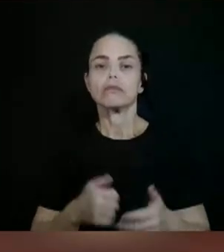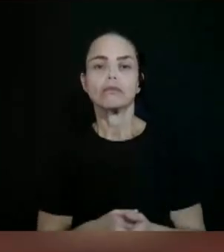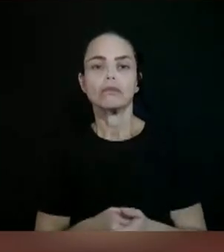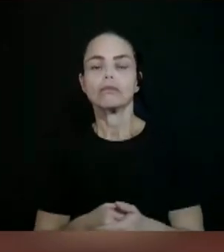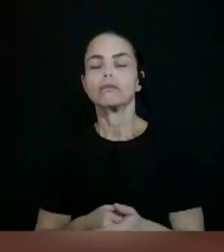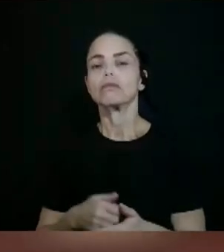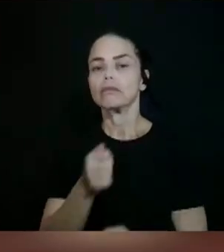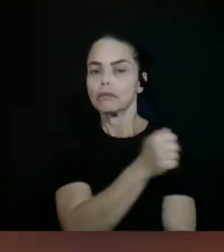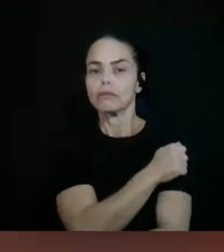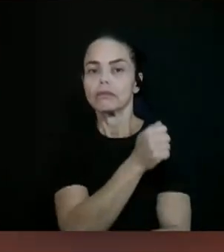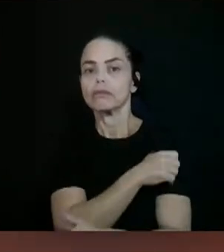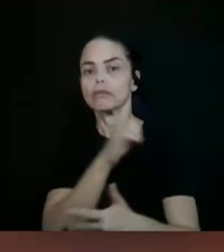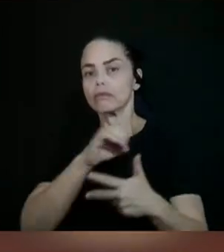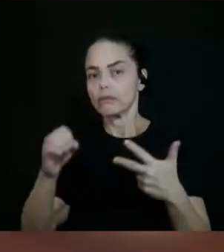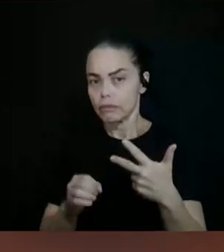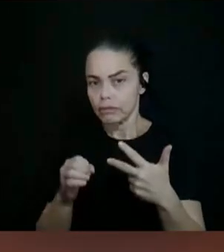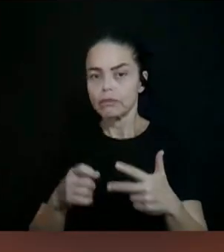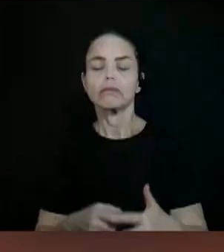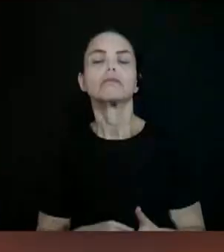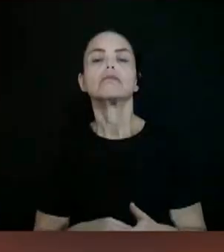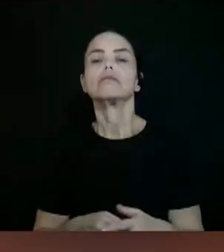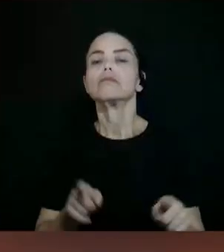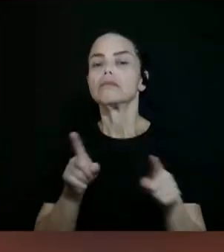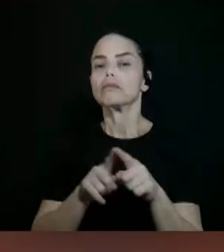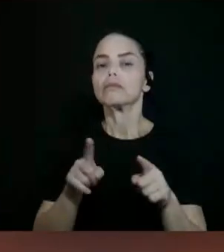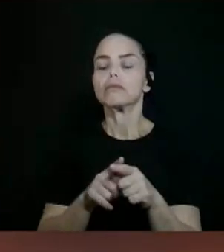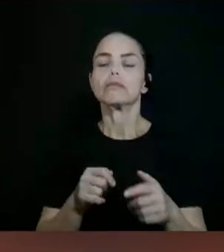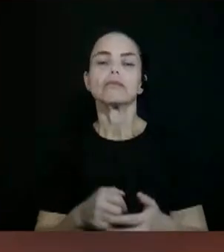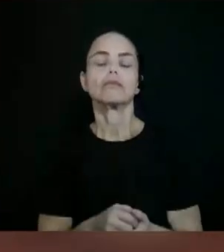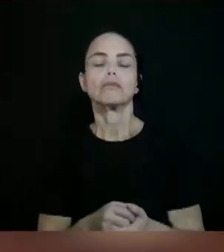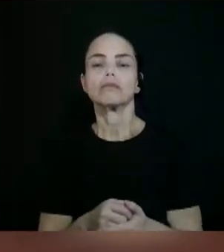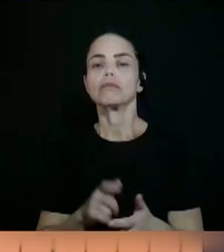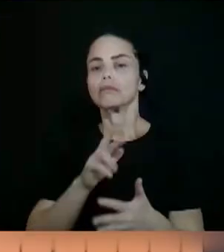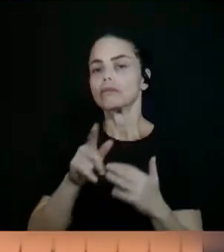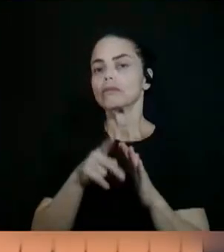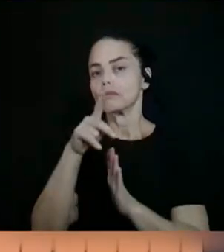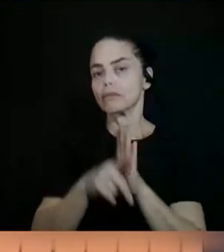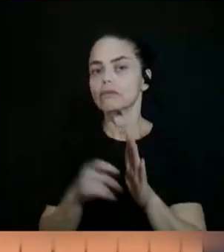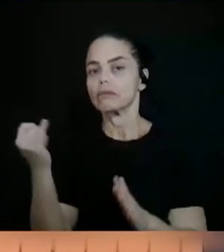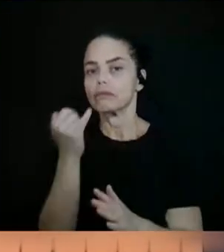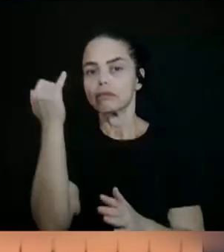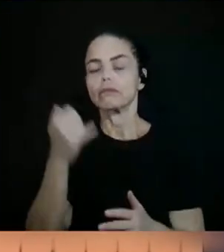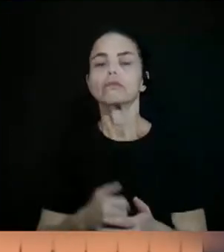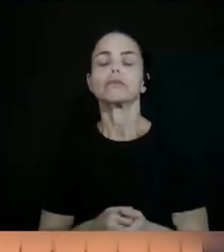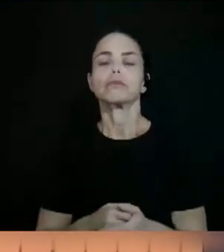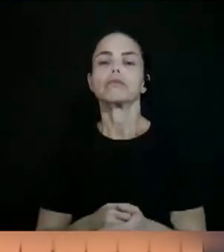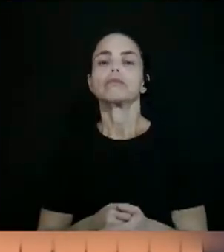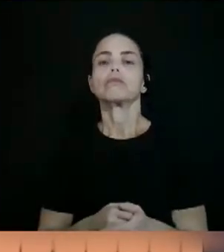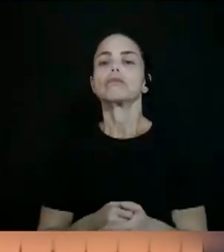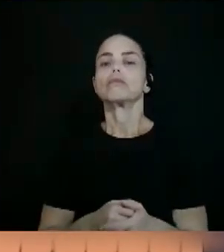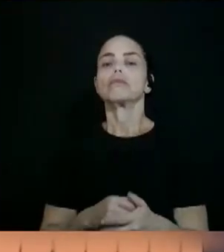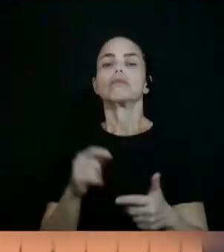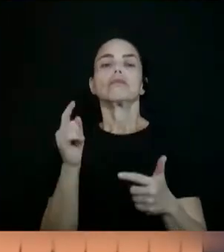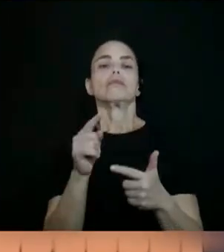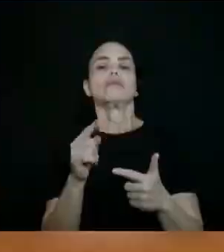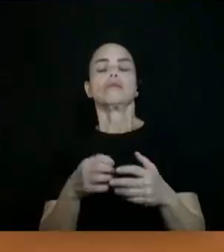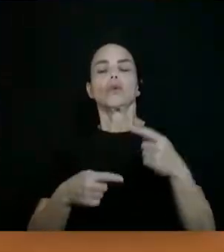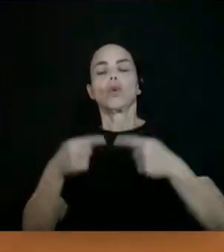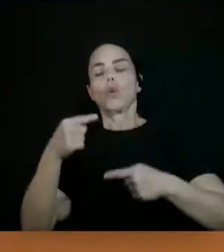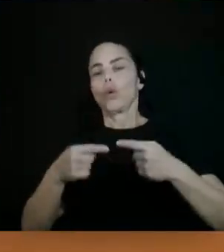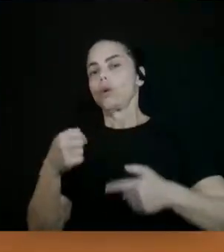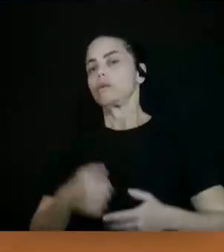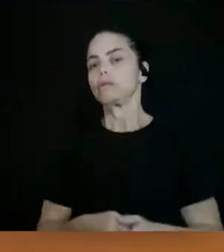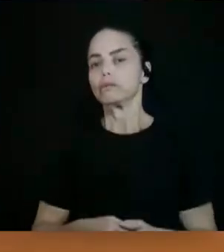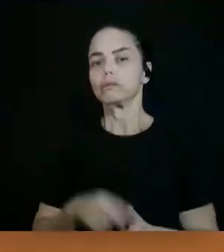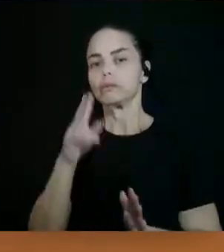prestar o Enem, e além de outros projetos importantes na casa. Entre os itens em discussão está o projeto